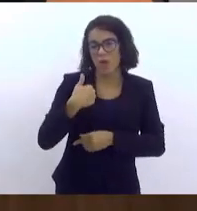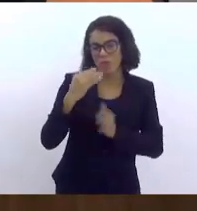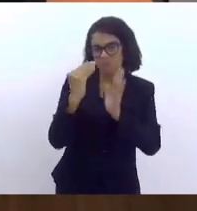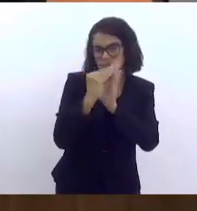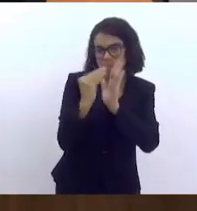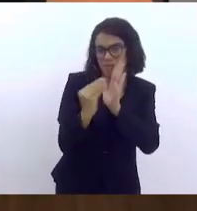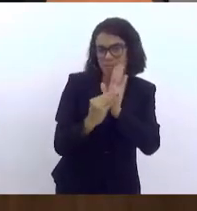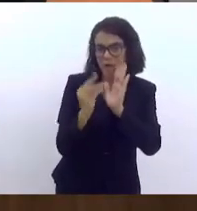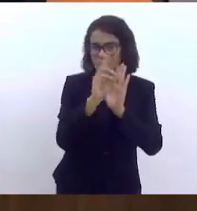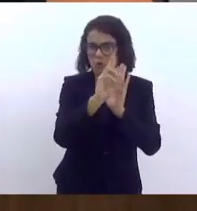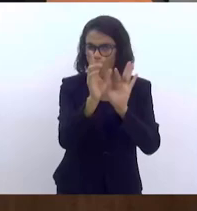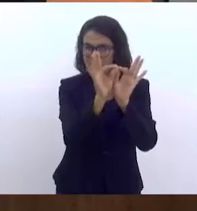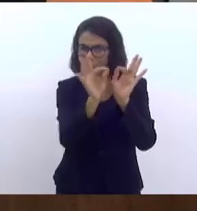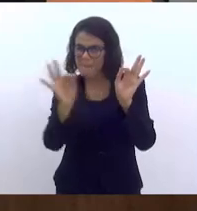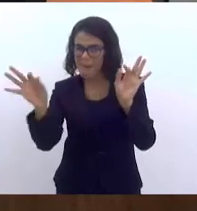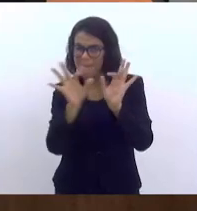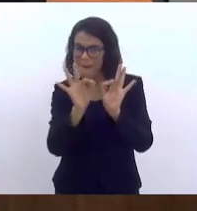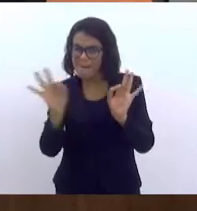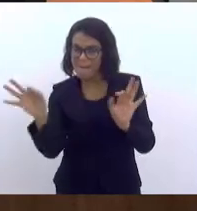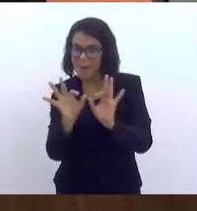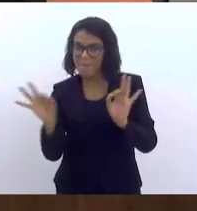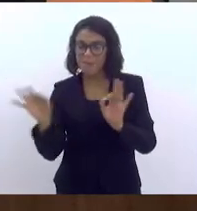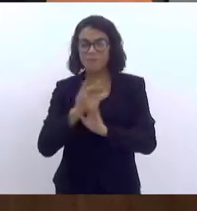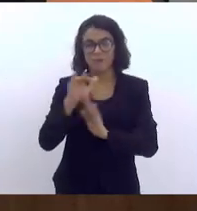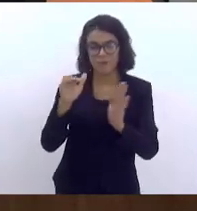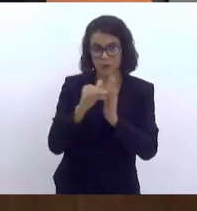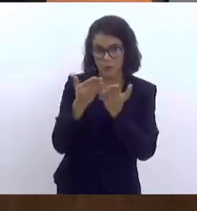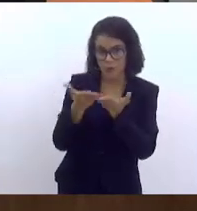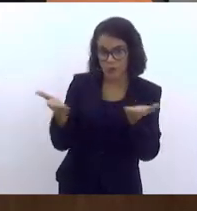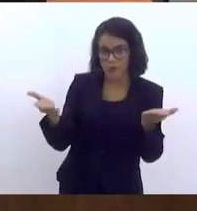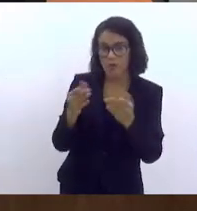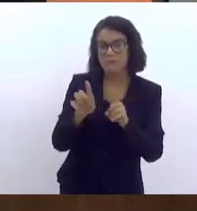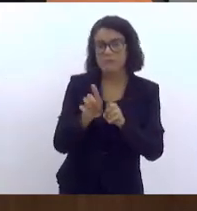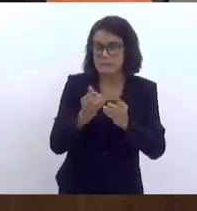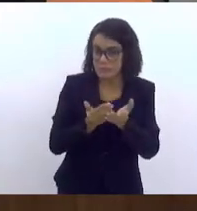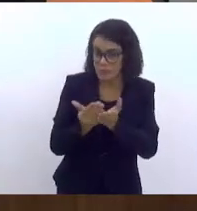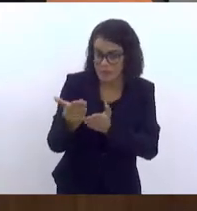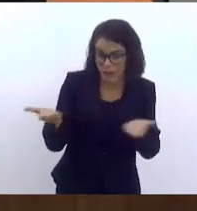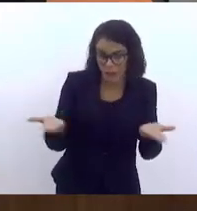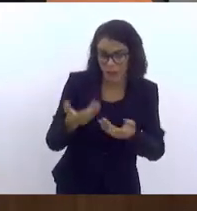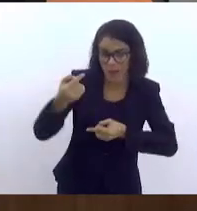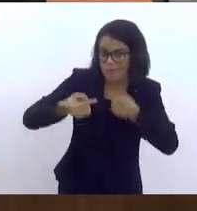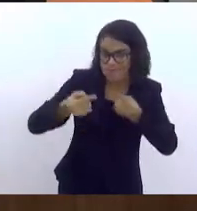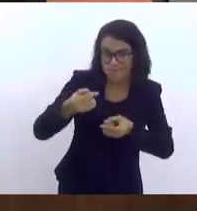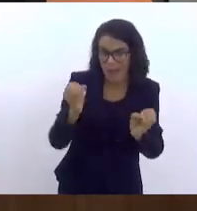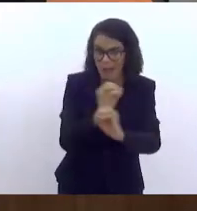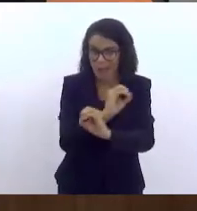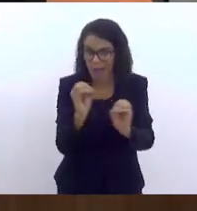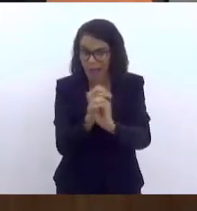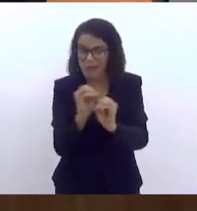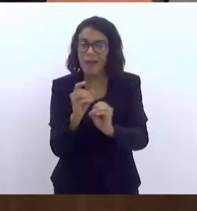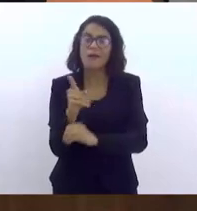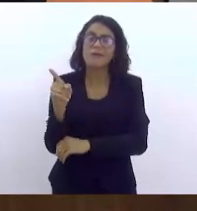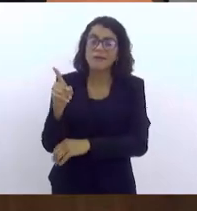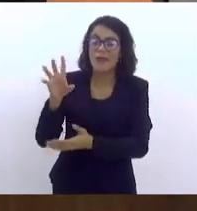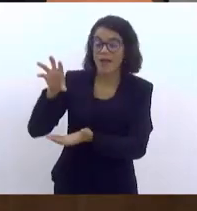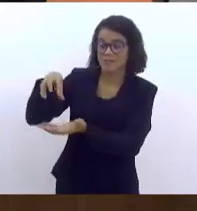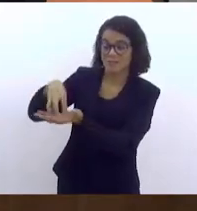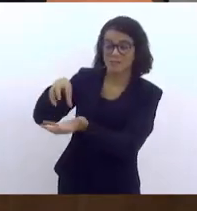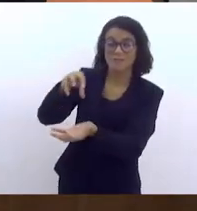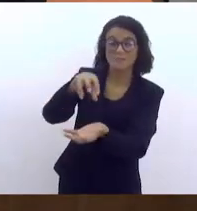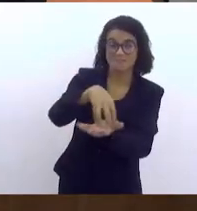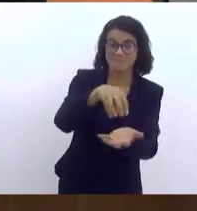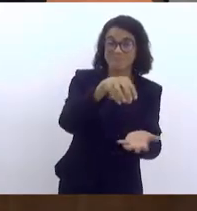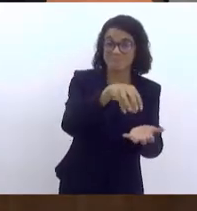todos porque se a gente não começar a tomar iniciativa para essa discussão talvez não venha provocação dos órgãos que a gente imagina